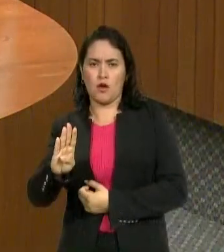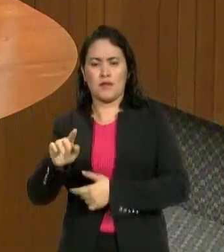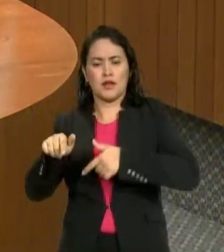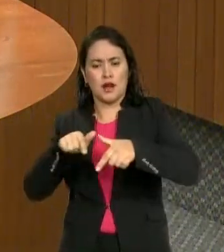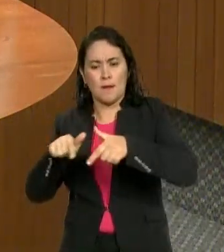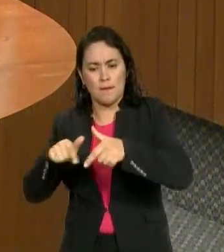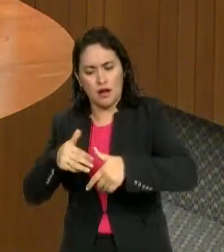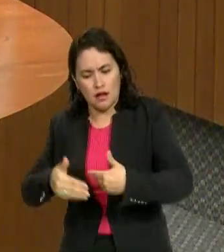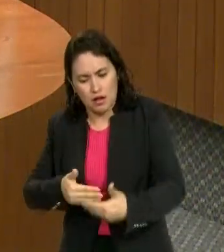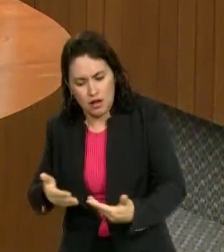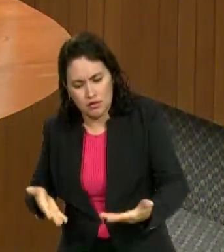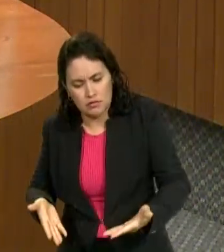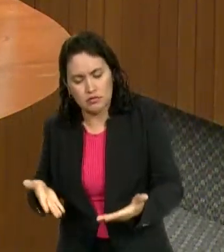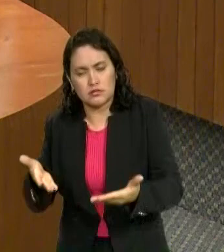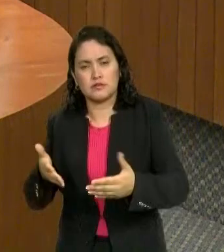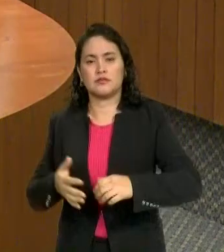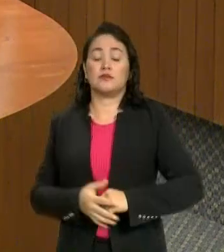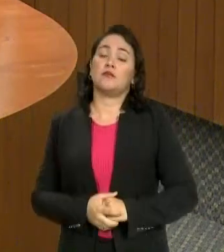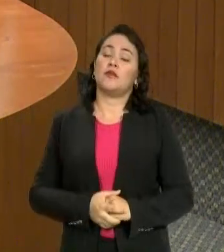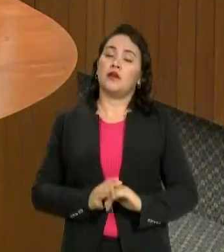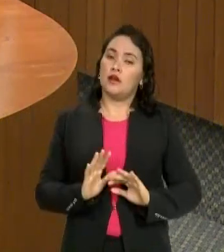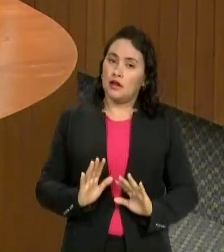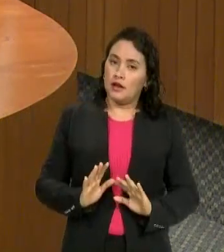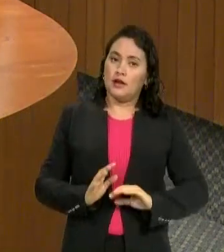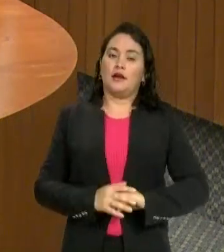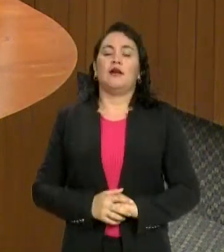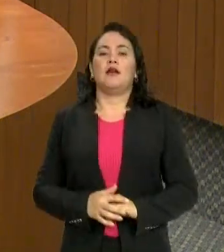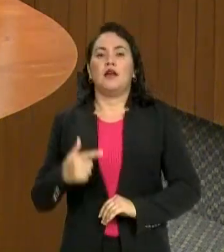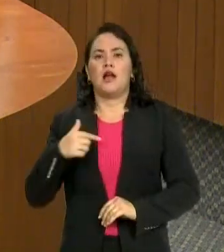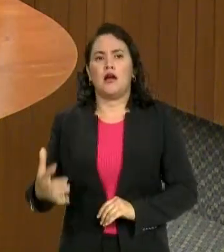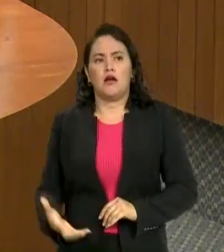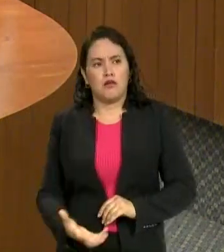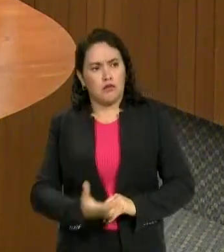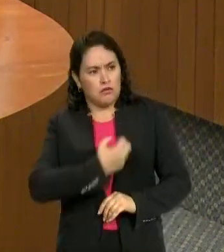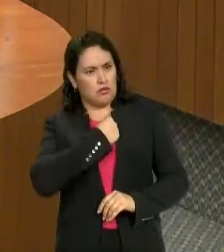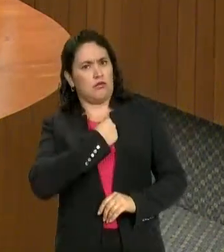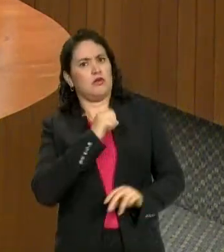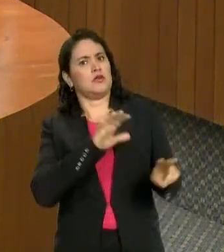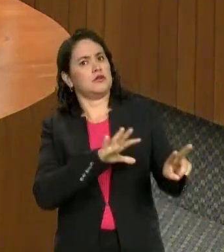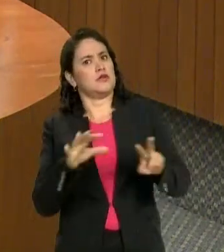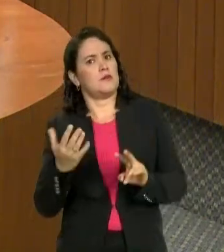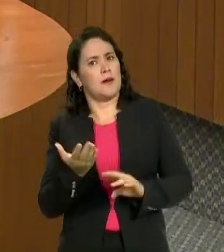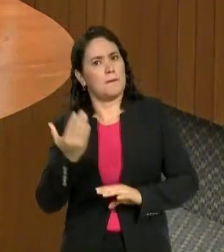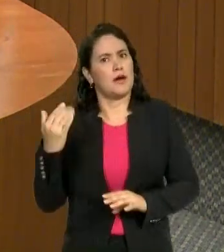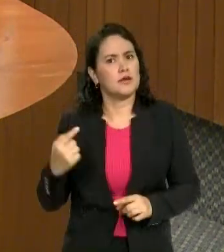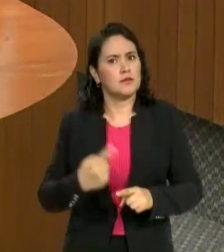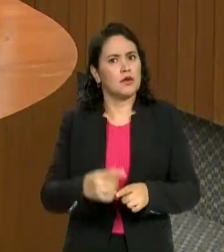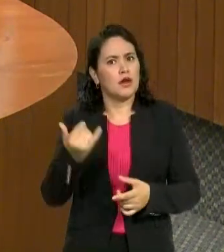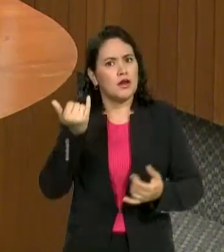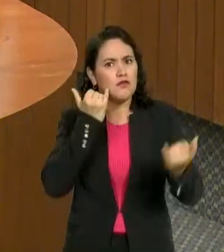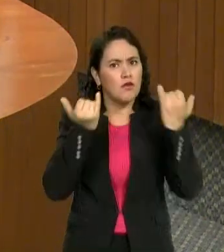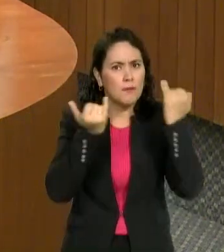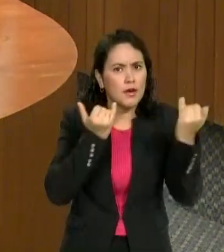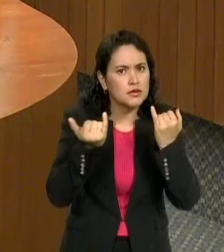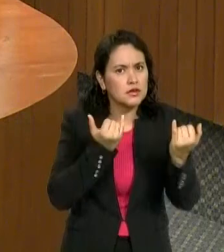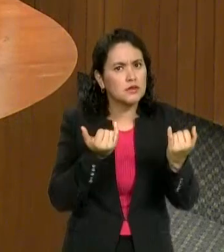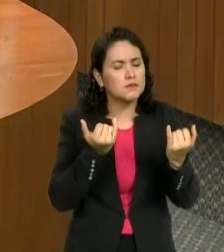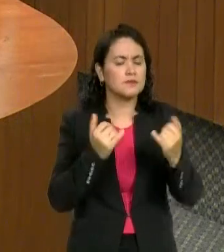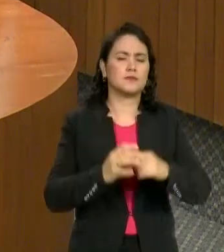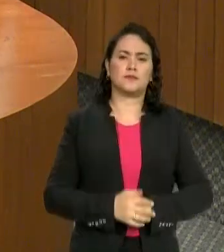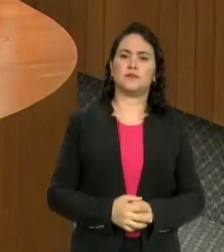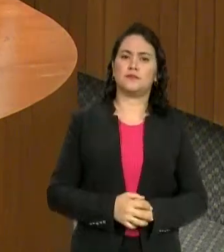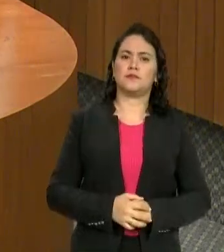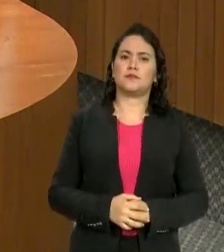bem, fui surpreendido na semana passada pela notícia, a redução